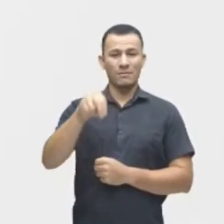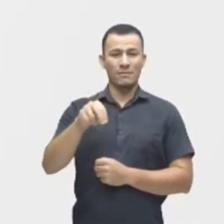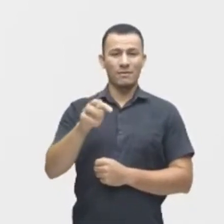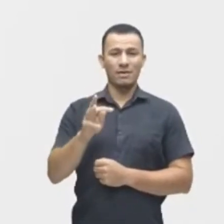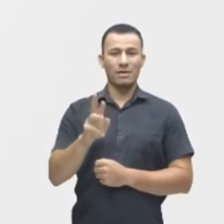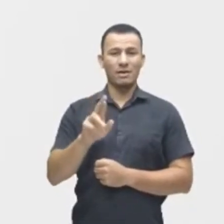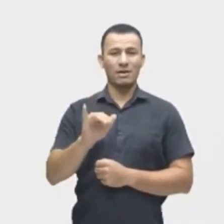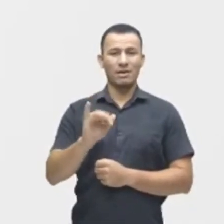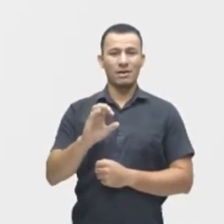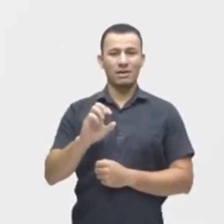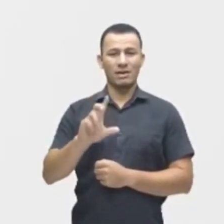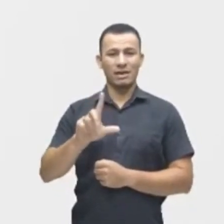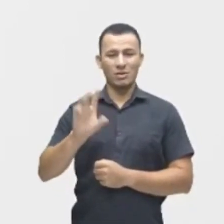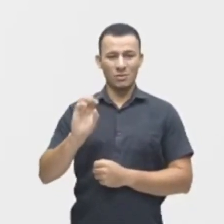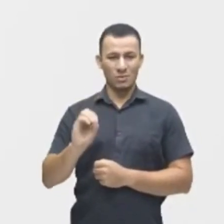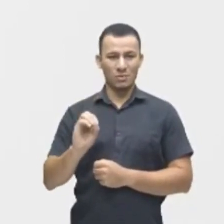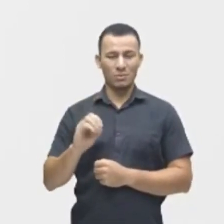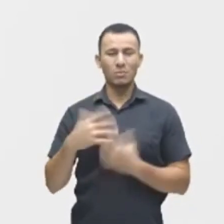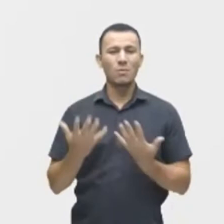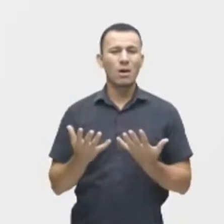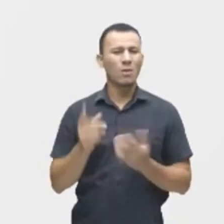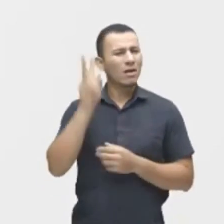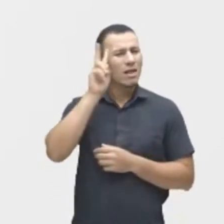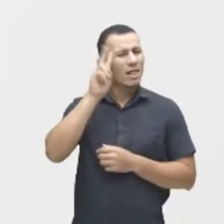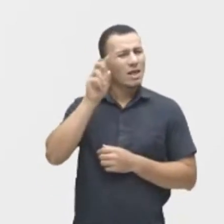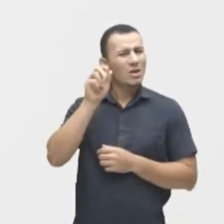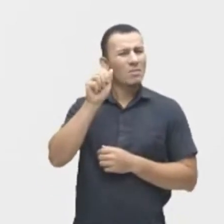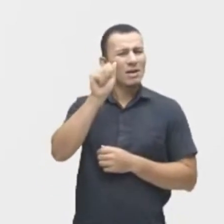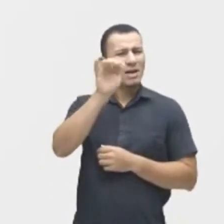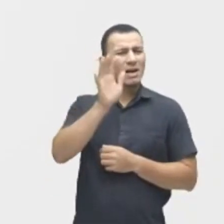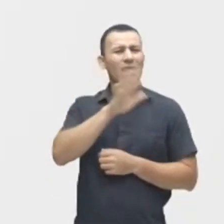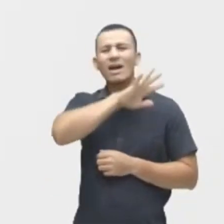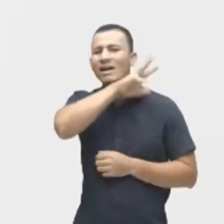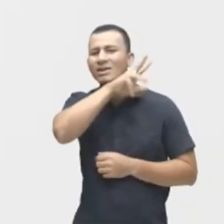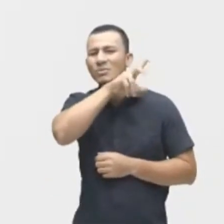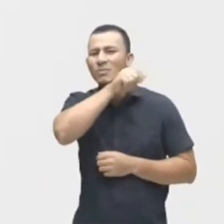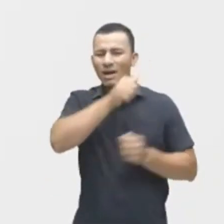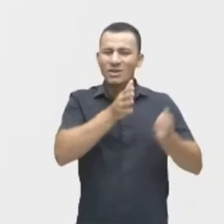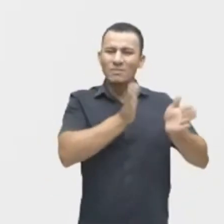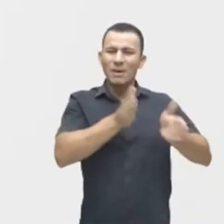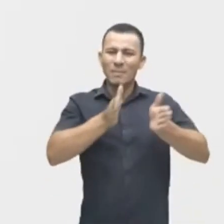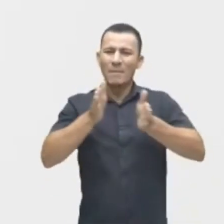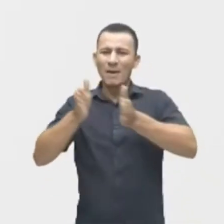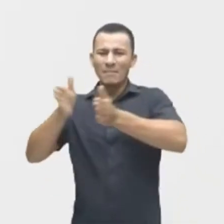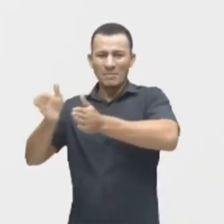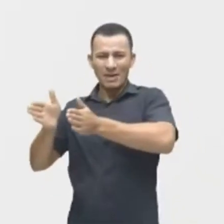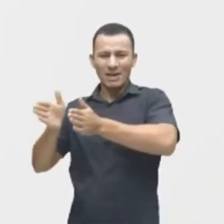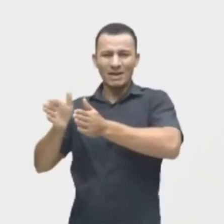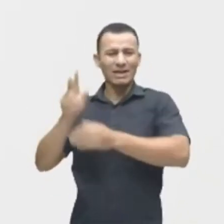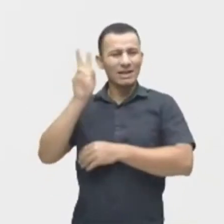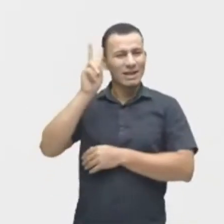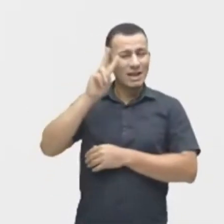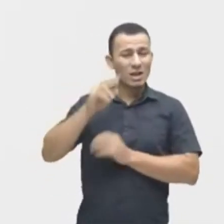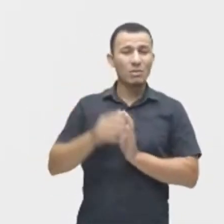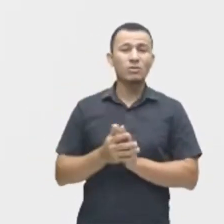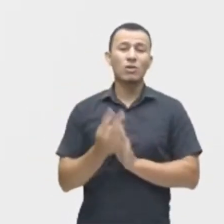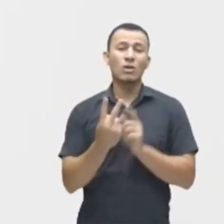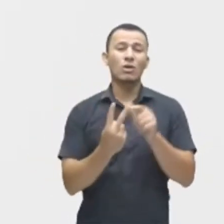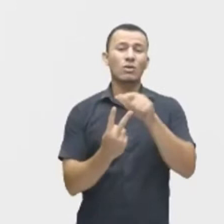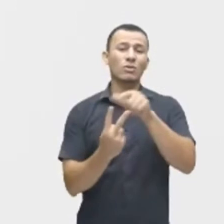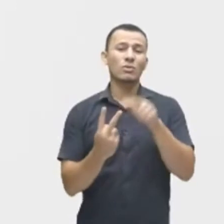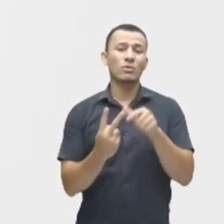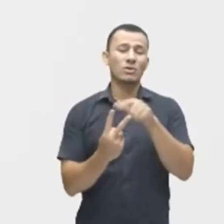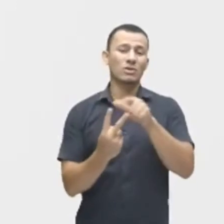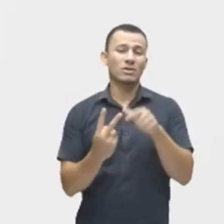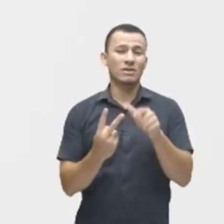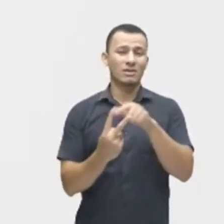imagens. Qual é o grupo, né, dos animais que apresentam o seu coração com apenas 2